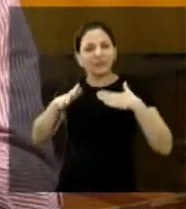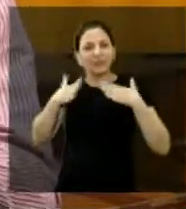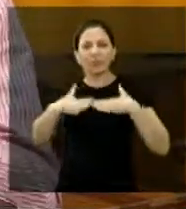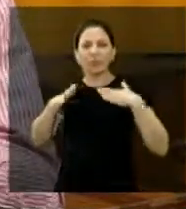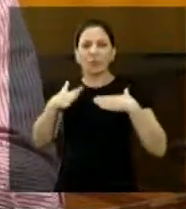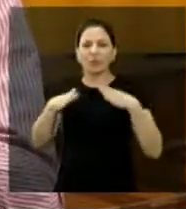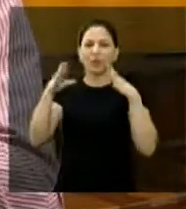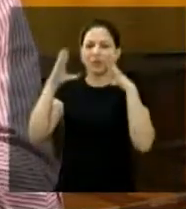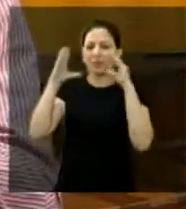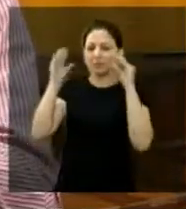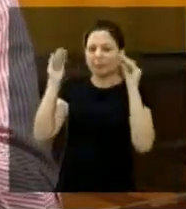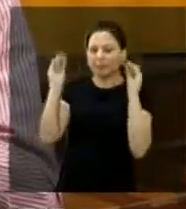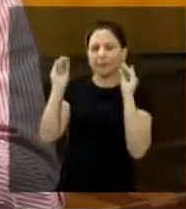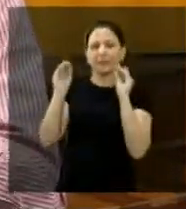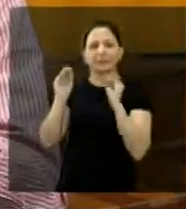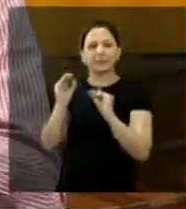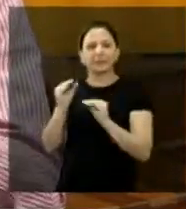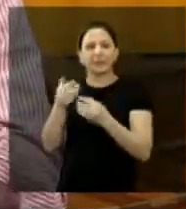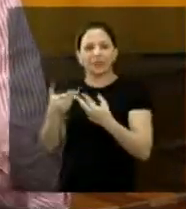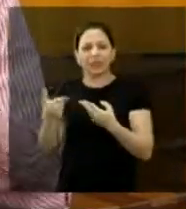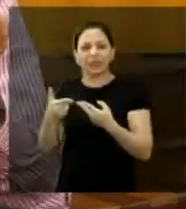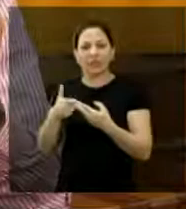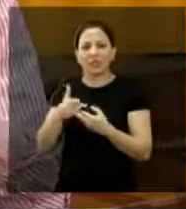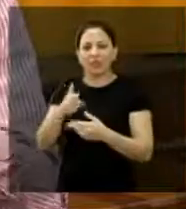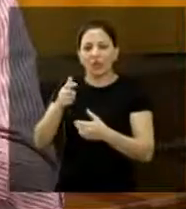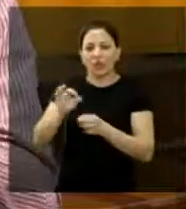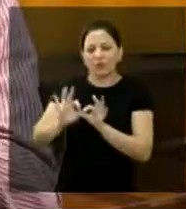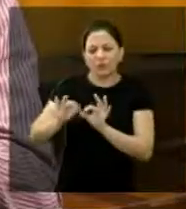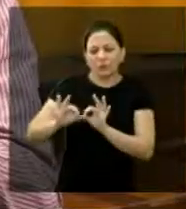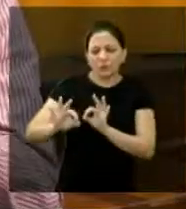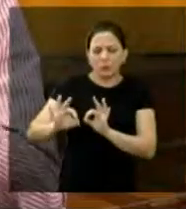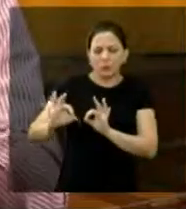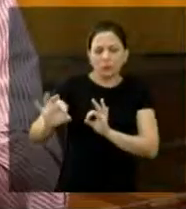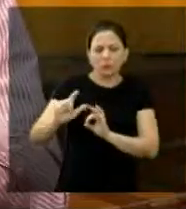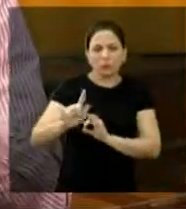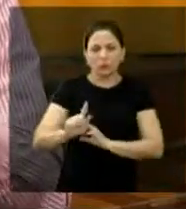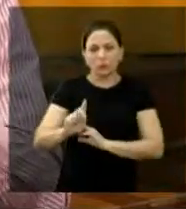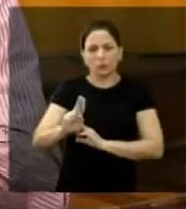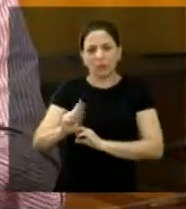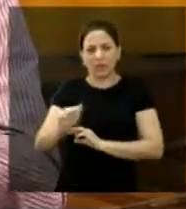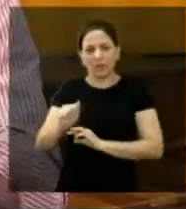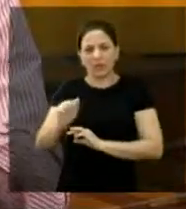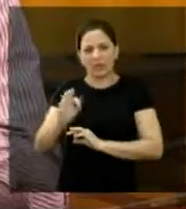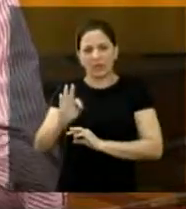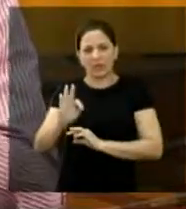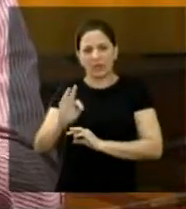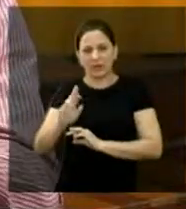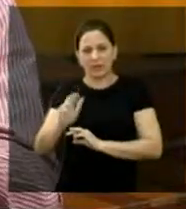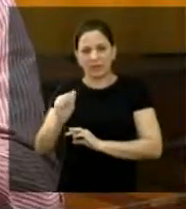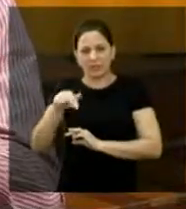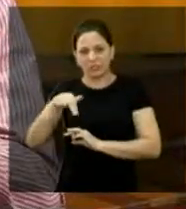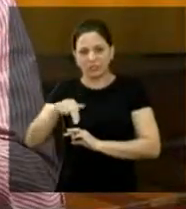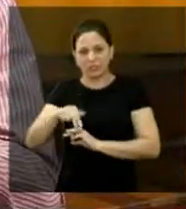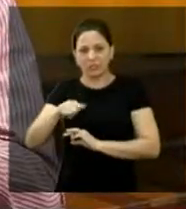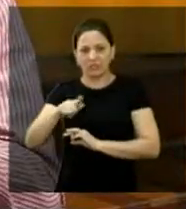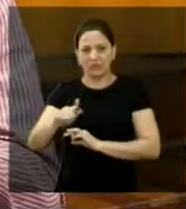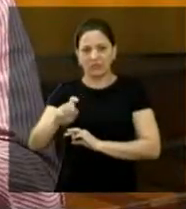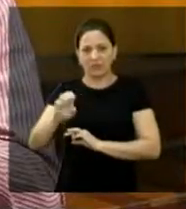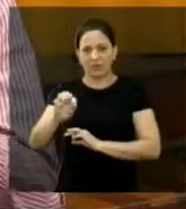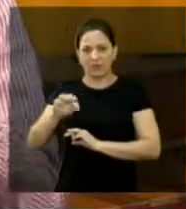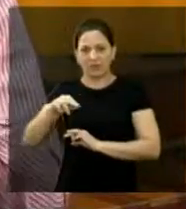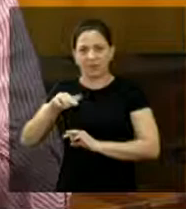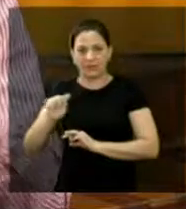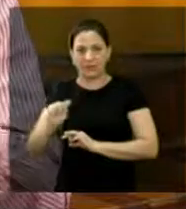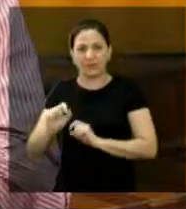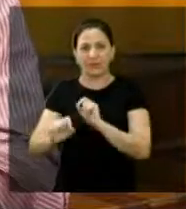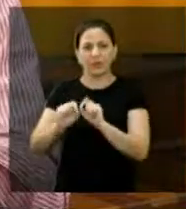probleminha aqui, um probleminha ali. Para Guaratinguetá, que é longe pra caramba, não houve nenhum tipo de problema, foi uma viagem tranquila. E